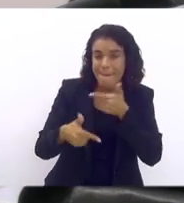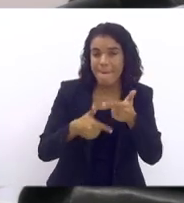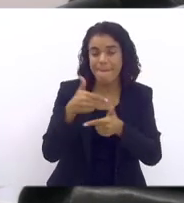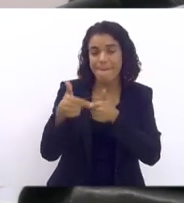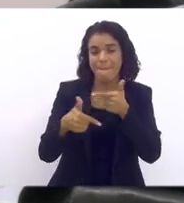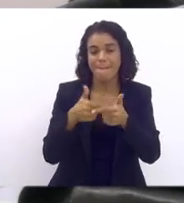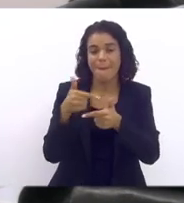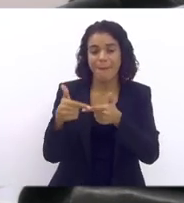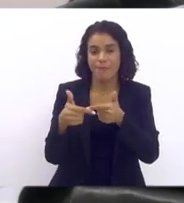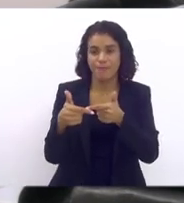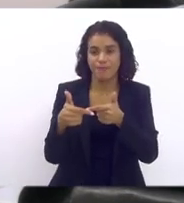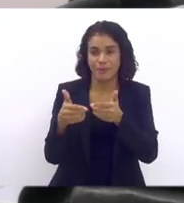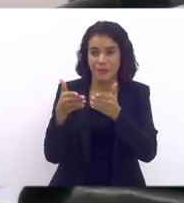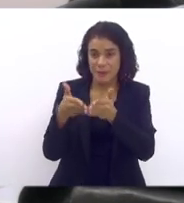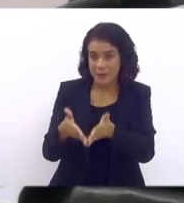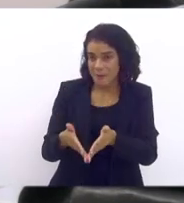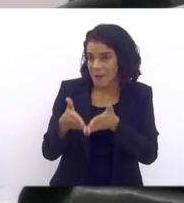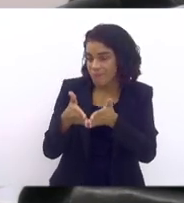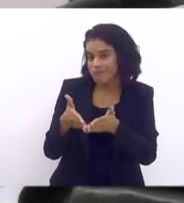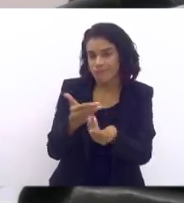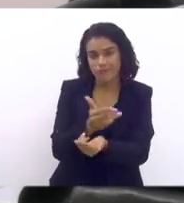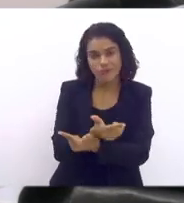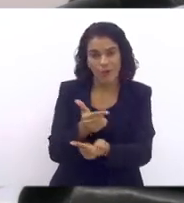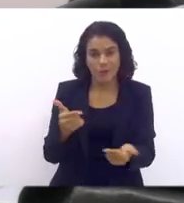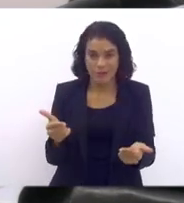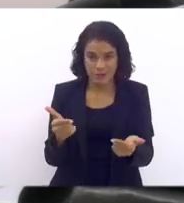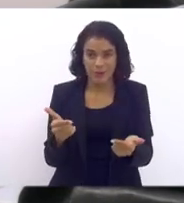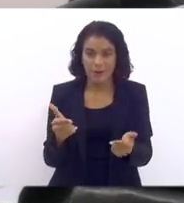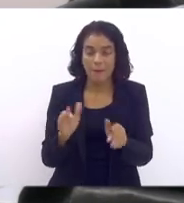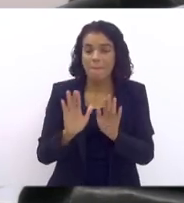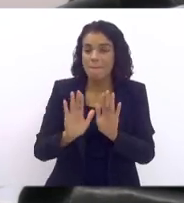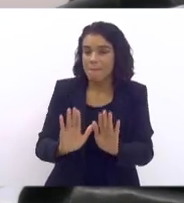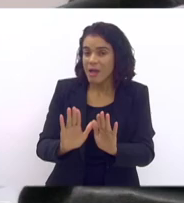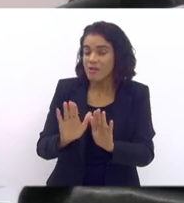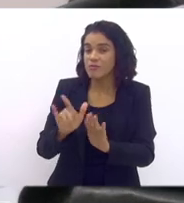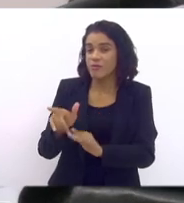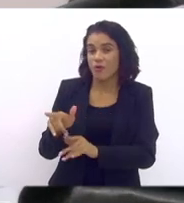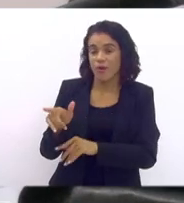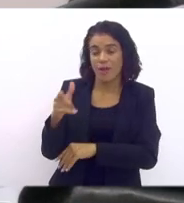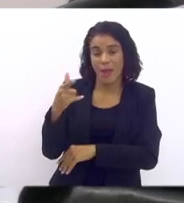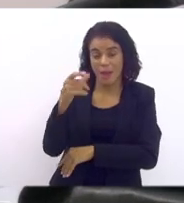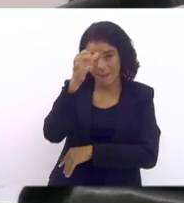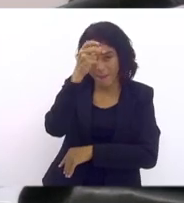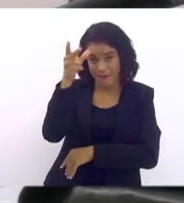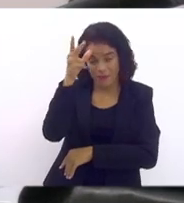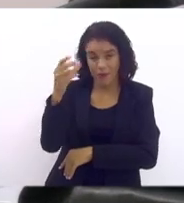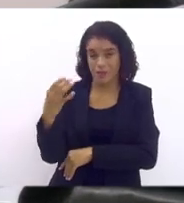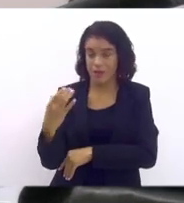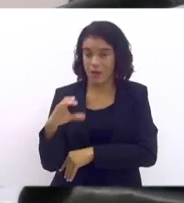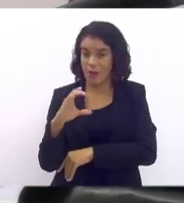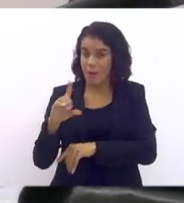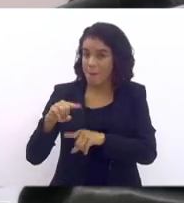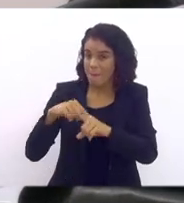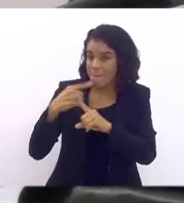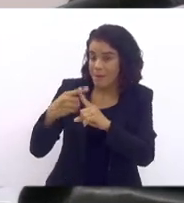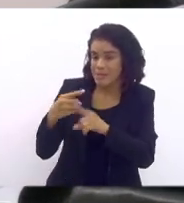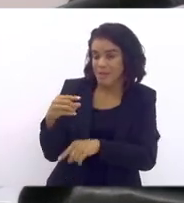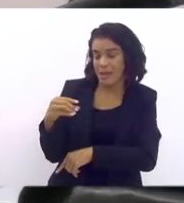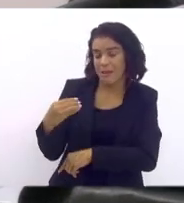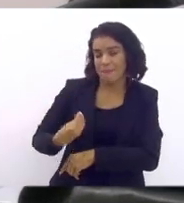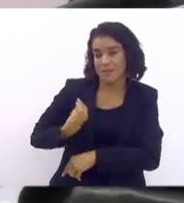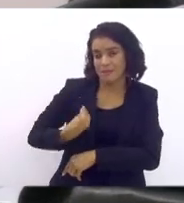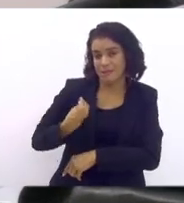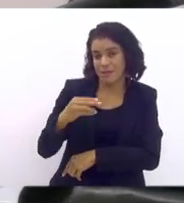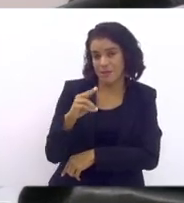retirada dessas embarcações encalhadas isso não aconteceu mas foi avocado pela prefeitura de Niterói com a participação do iné e com a uf porque foi